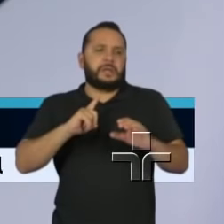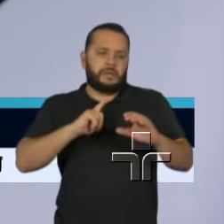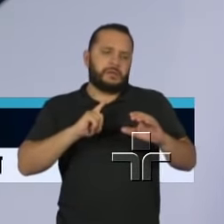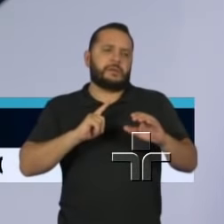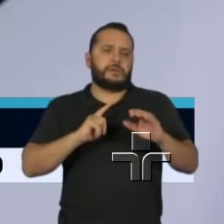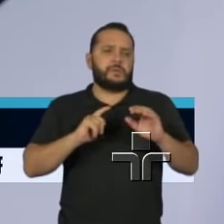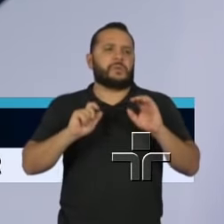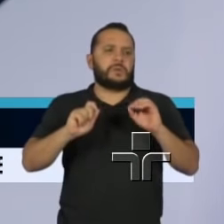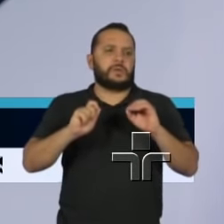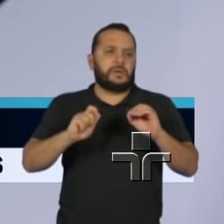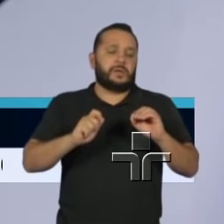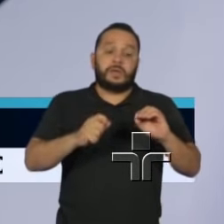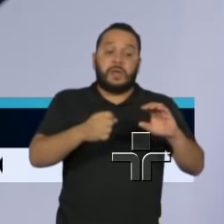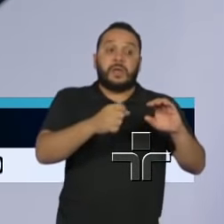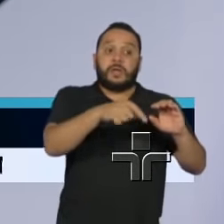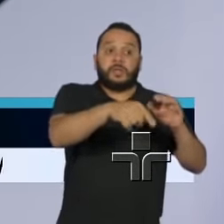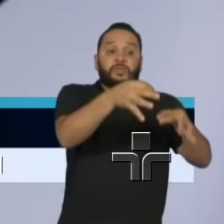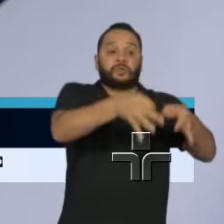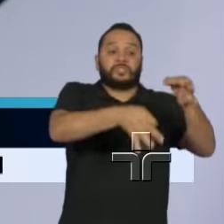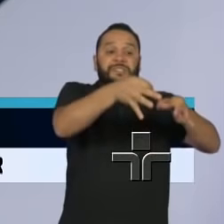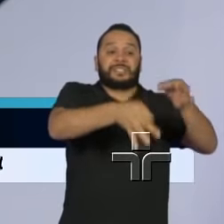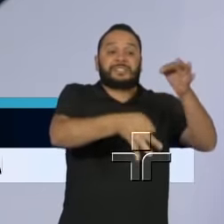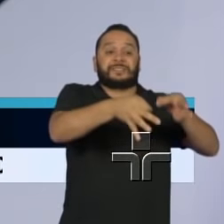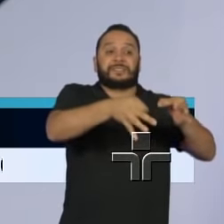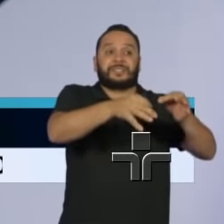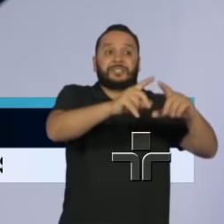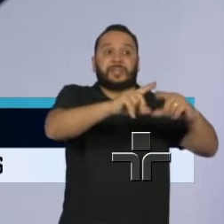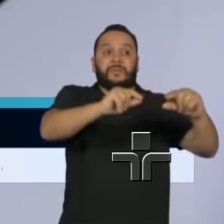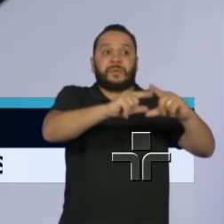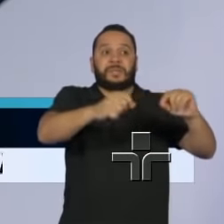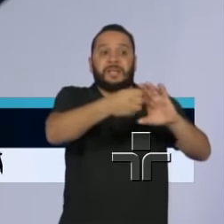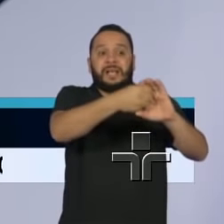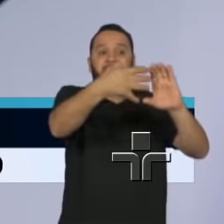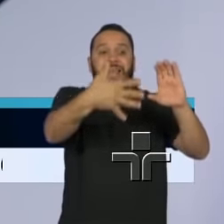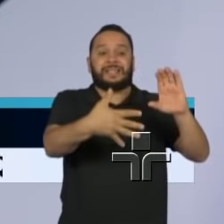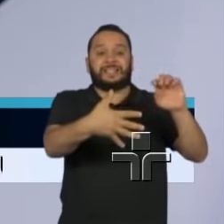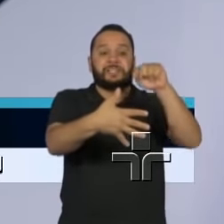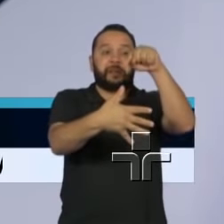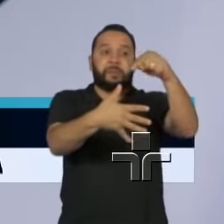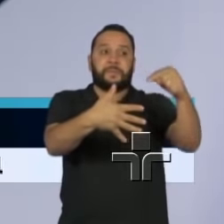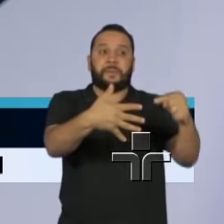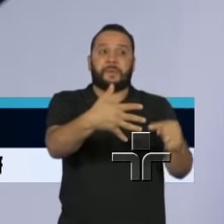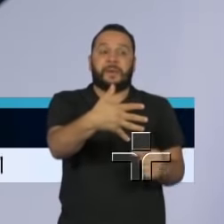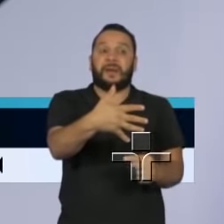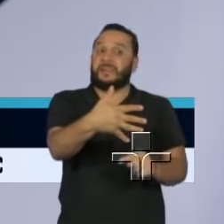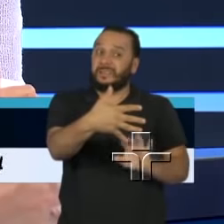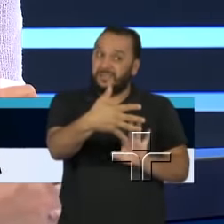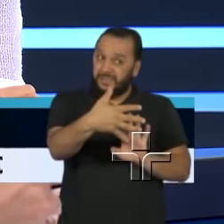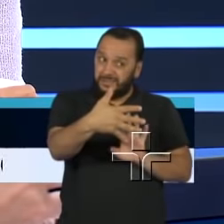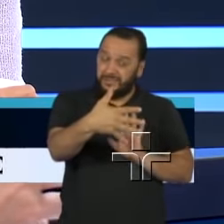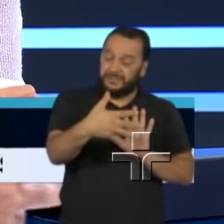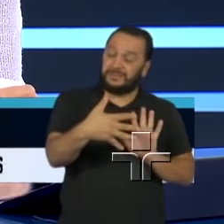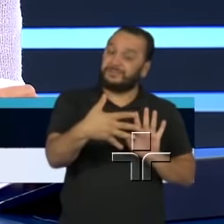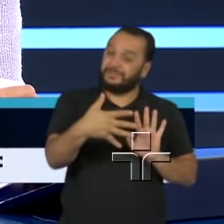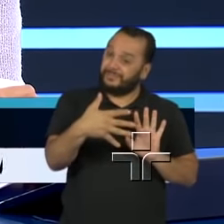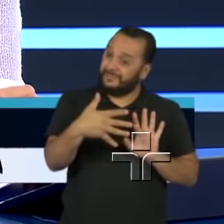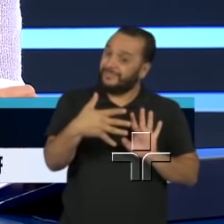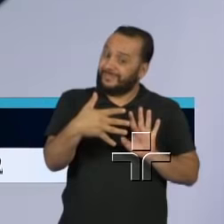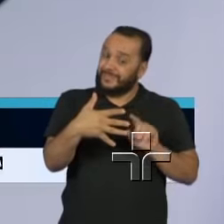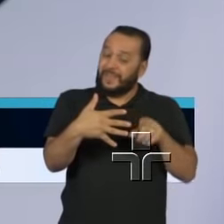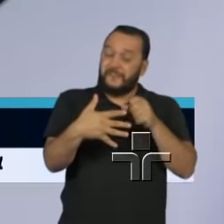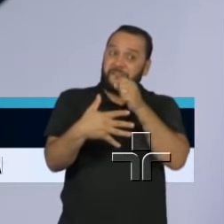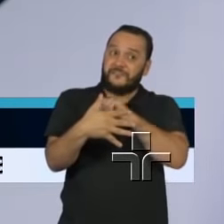sistema judicial japonês que estão se revelando agora, que são